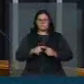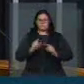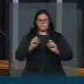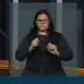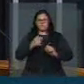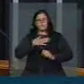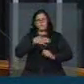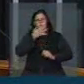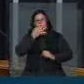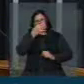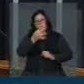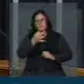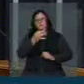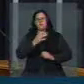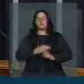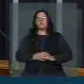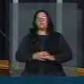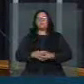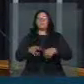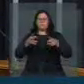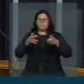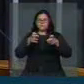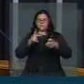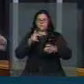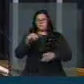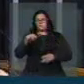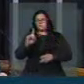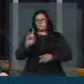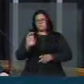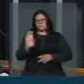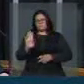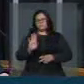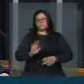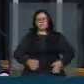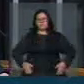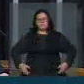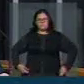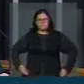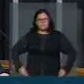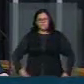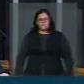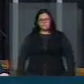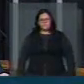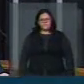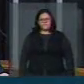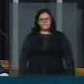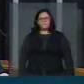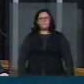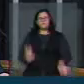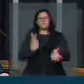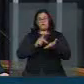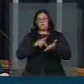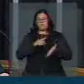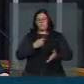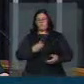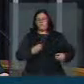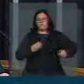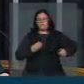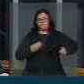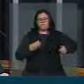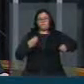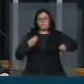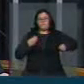opinião, a percepção que o PMDB tem dessa realidade que nós estamos vivendo hoje